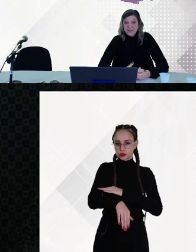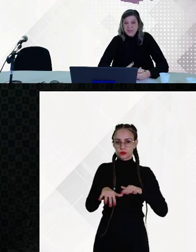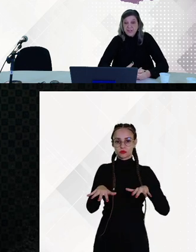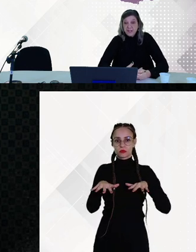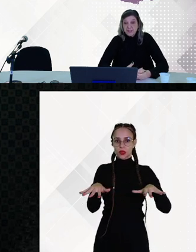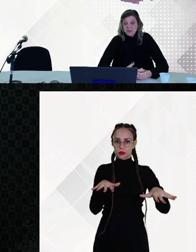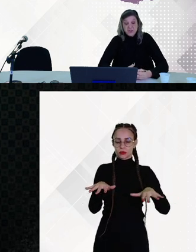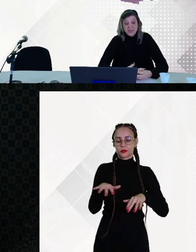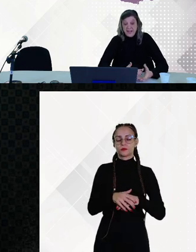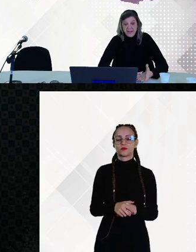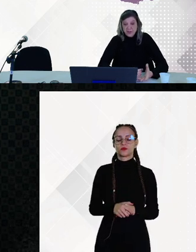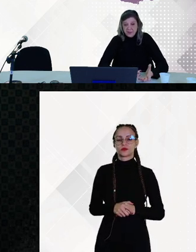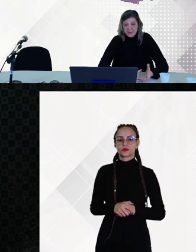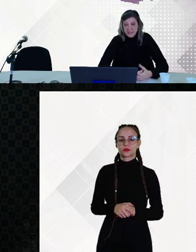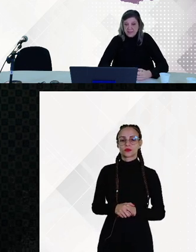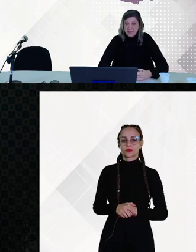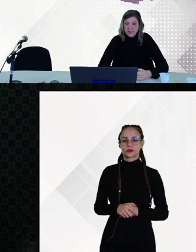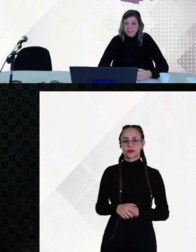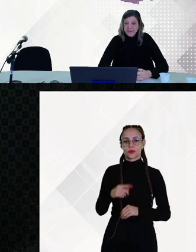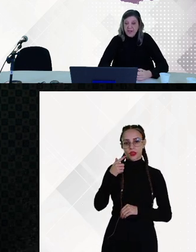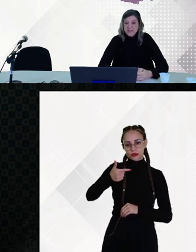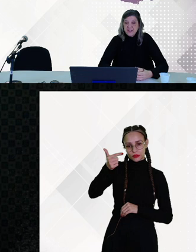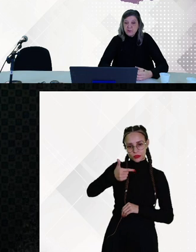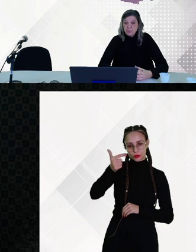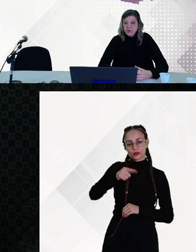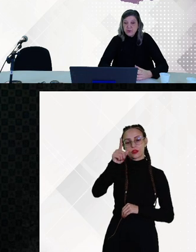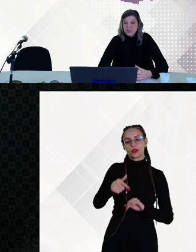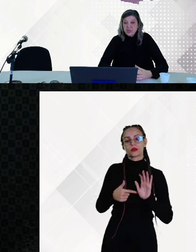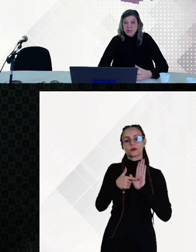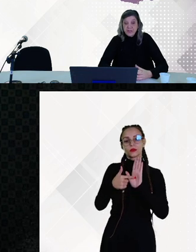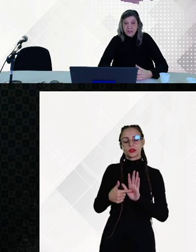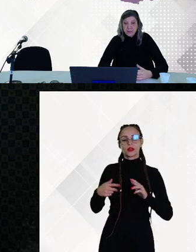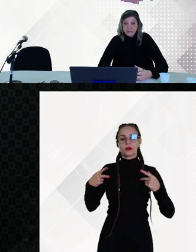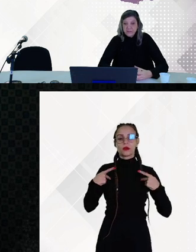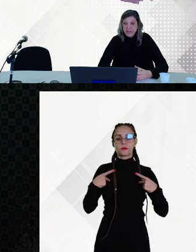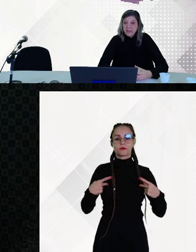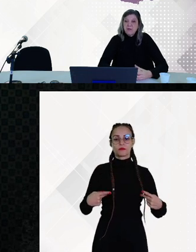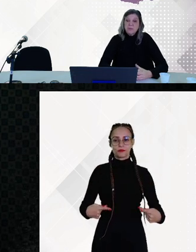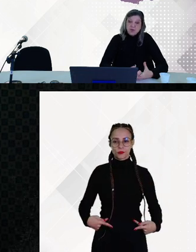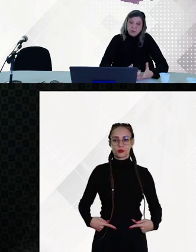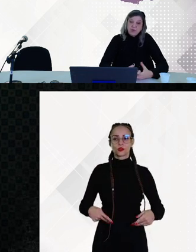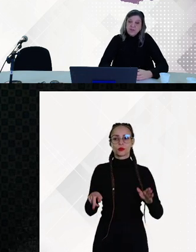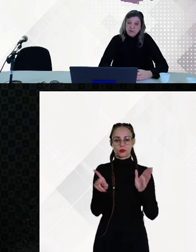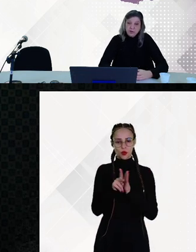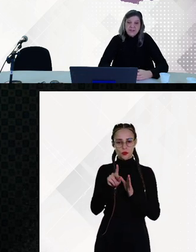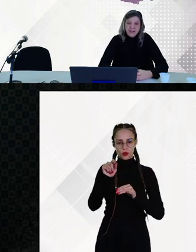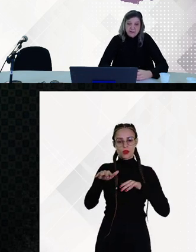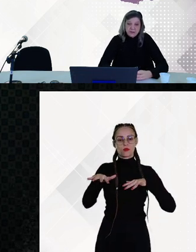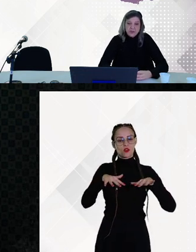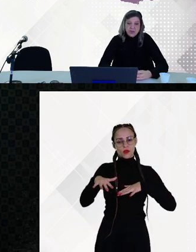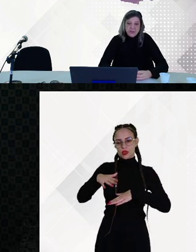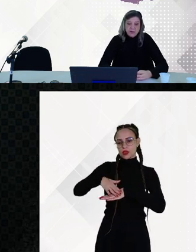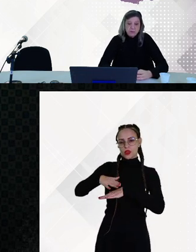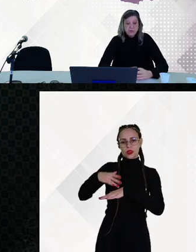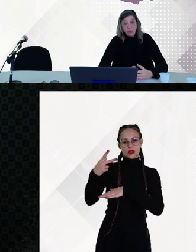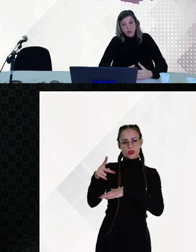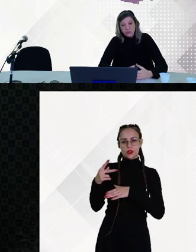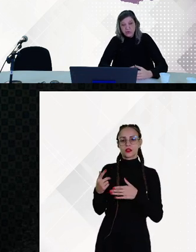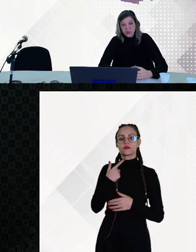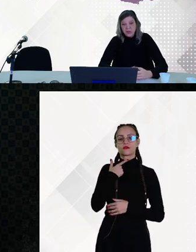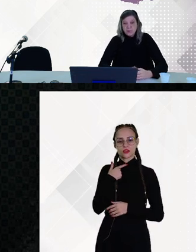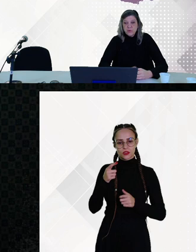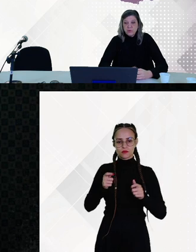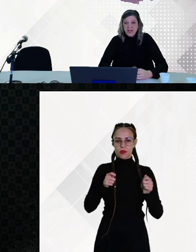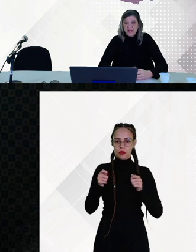A discinética, a discinesia, né, apresenta uma postura típica, né, mas com movimentos voluntários. Então, a gente tem um